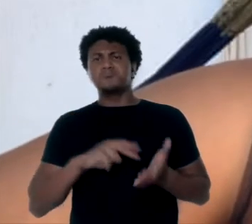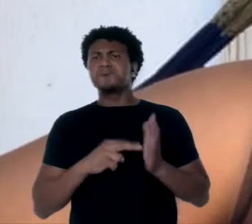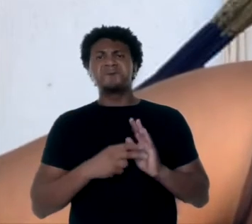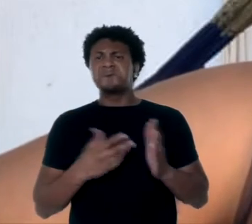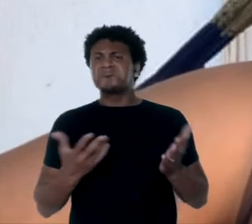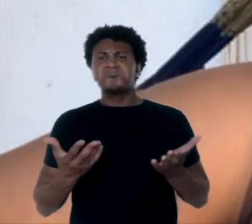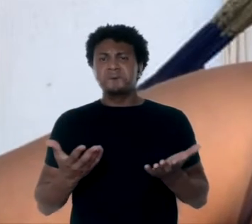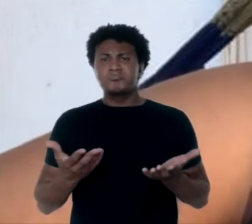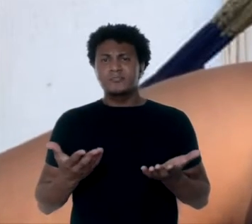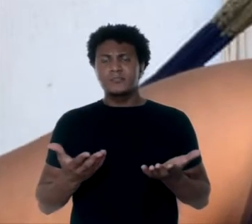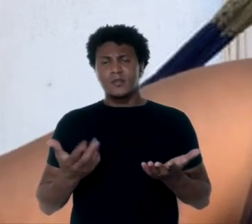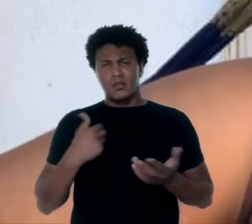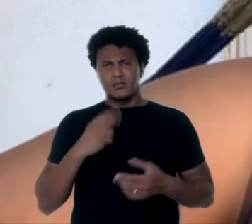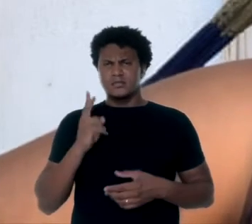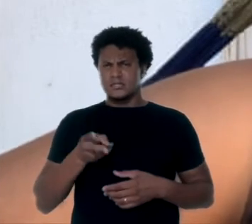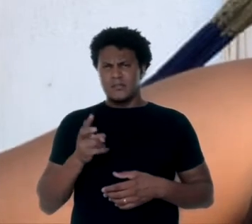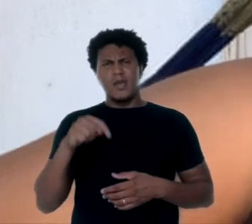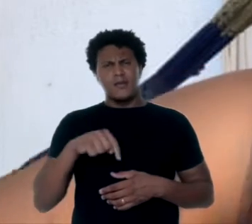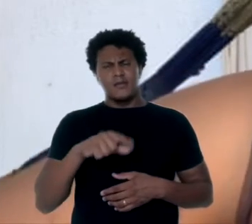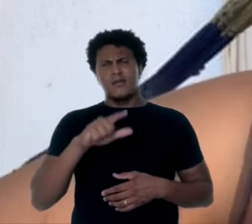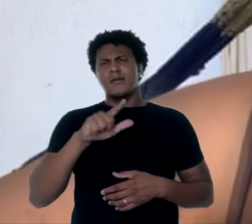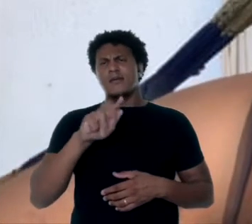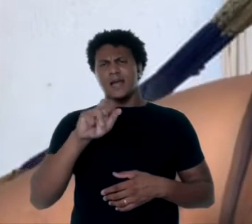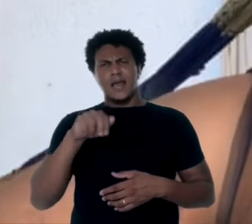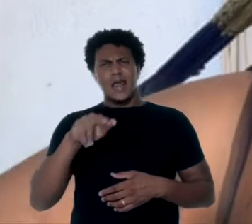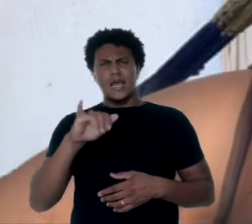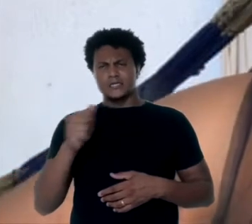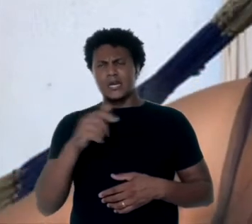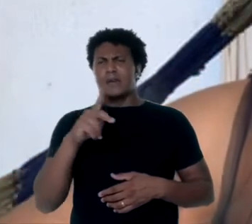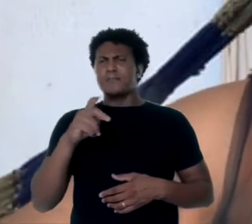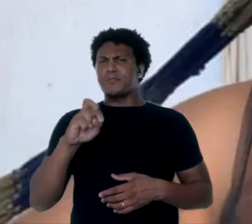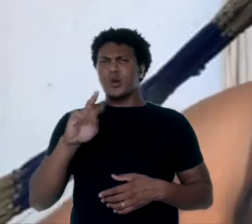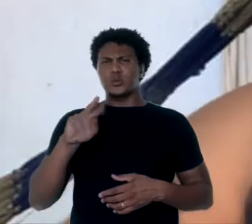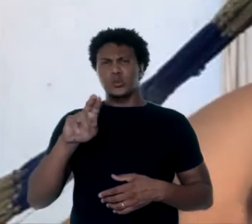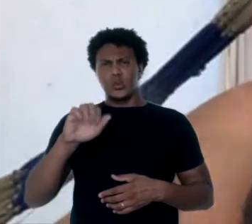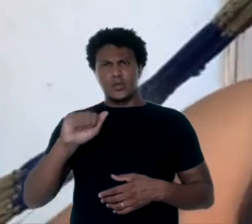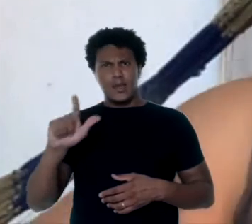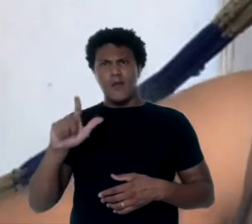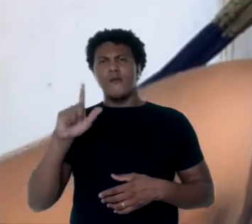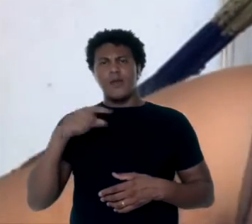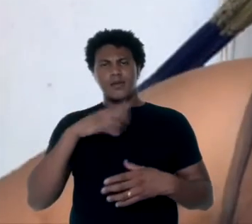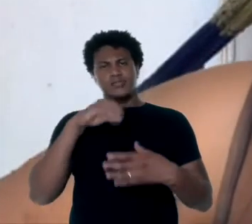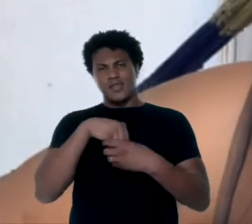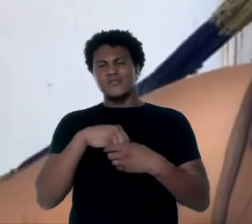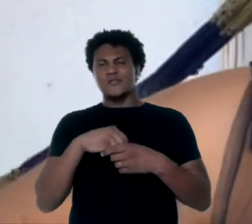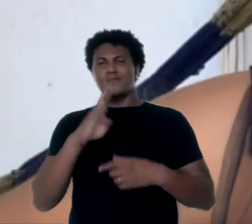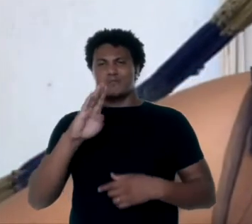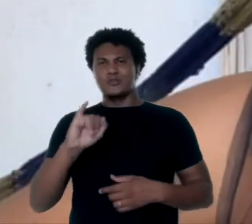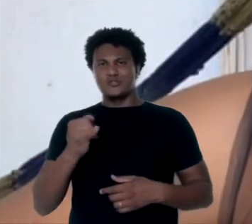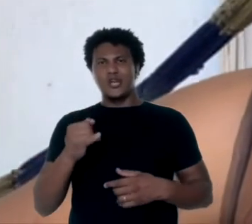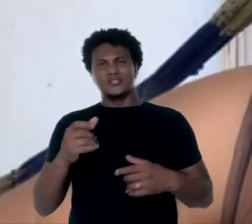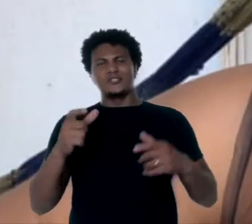que é que isso significa, sabe? Eu sempre morei aqui na Granja Portugal, que faz parte do Grande Bom